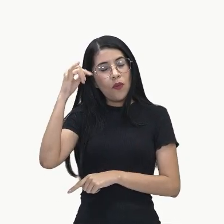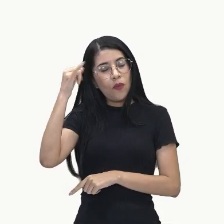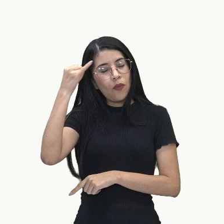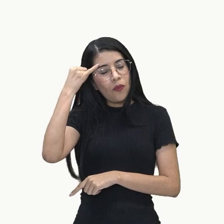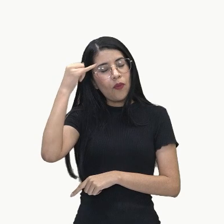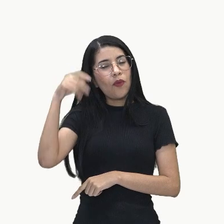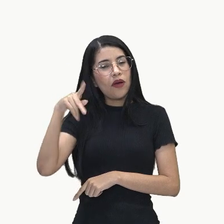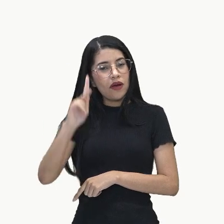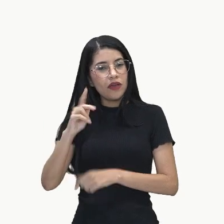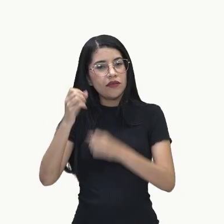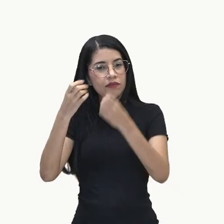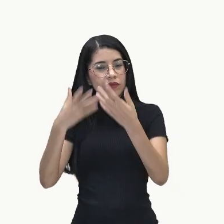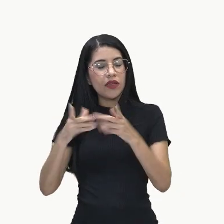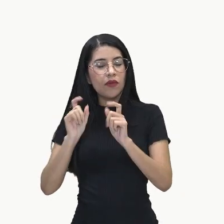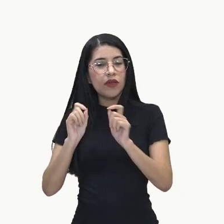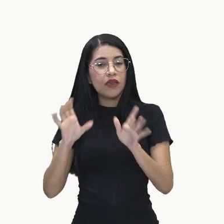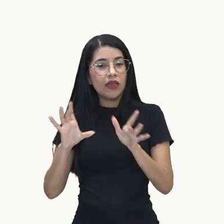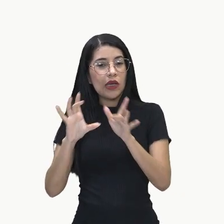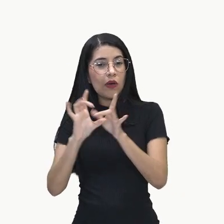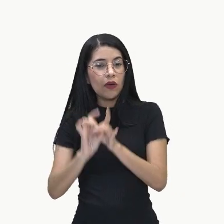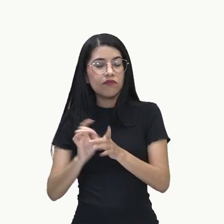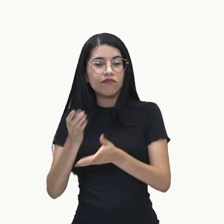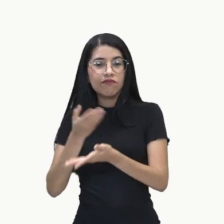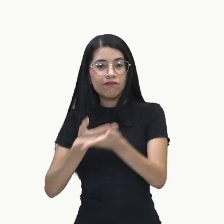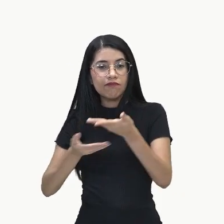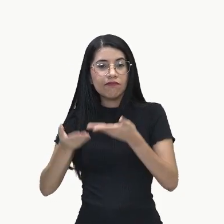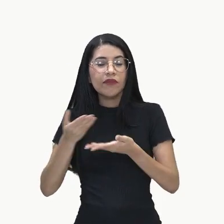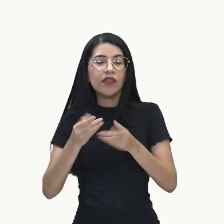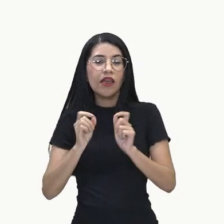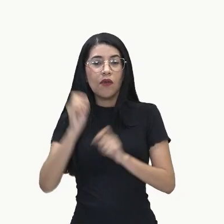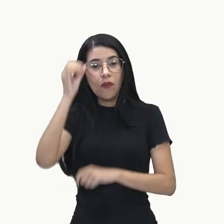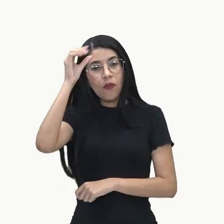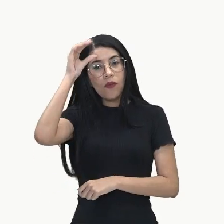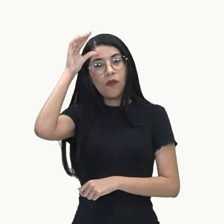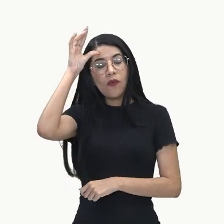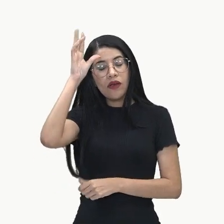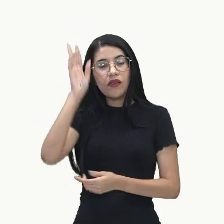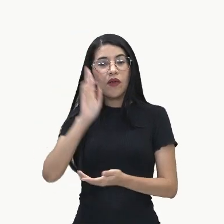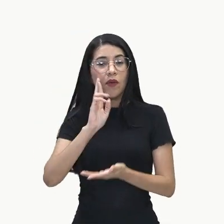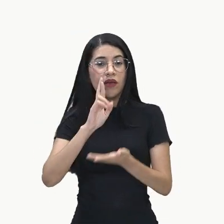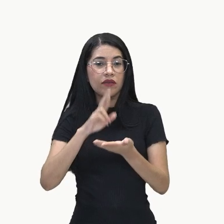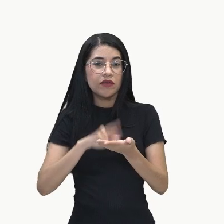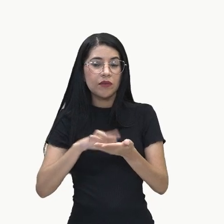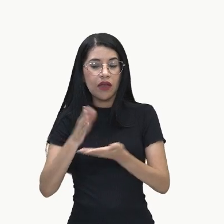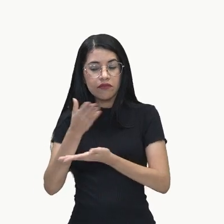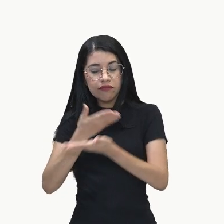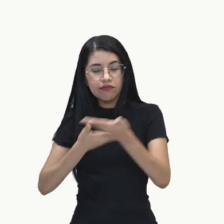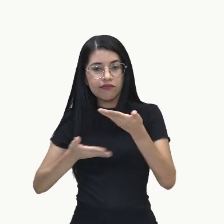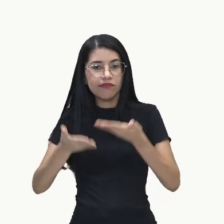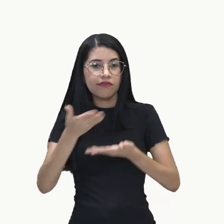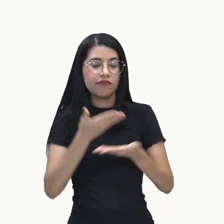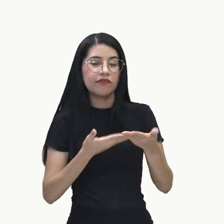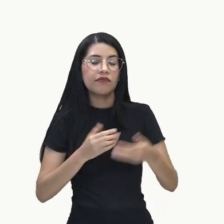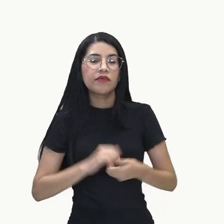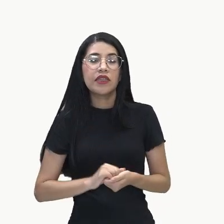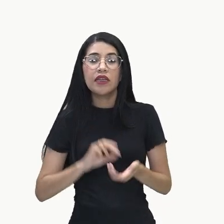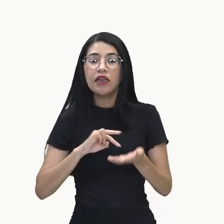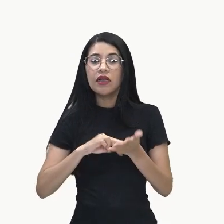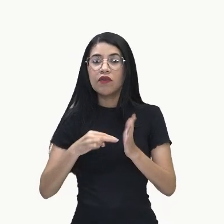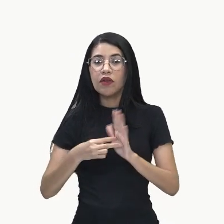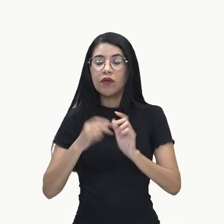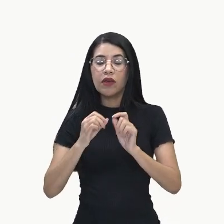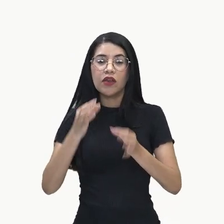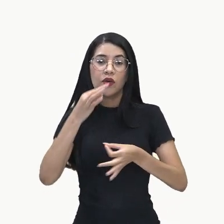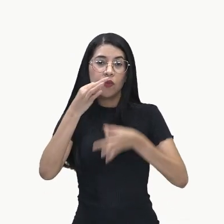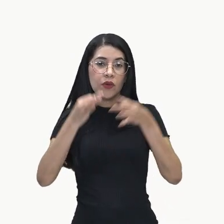união, essa interação aí vai ser o conhecimento. O conhecimento é o resultado dessa interação. Ou seja, o criticismo,